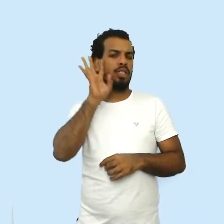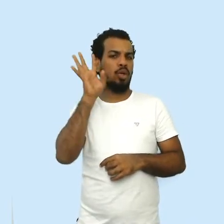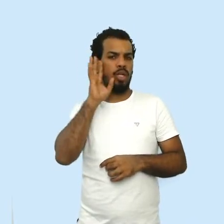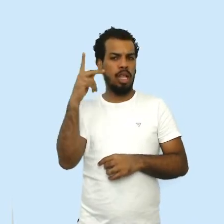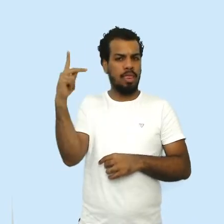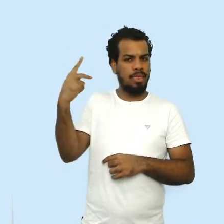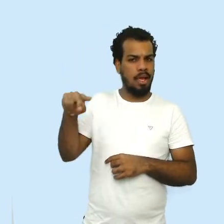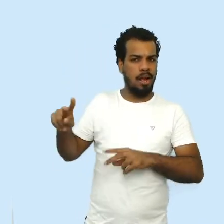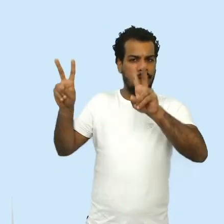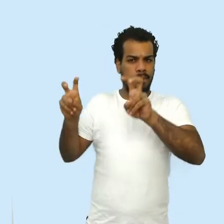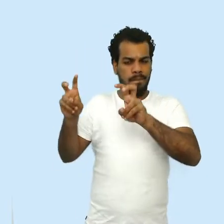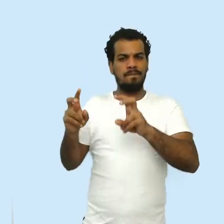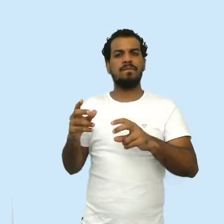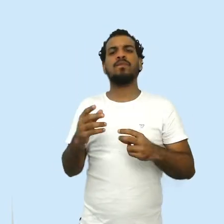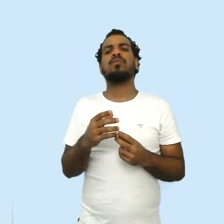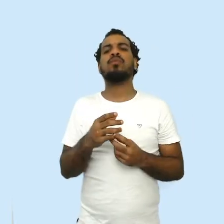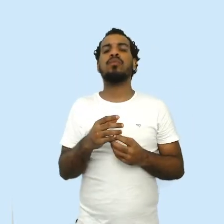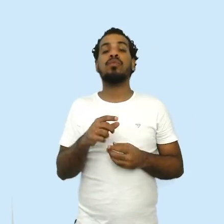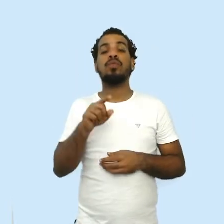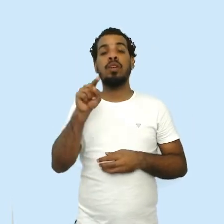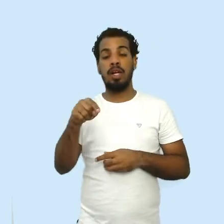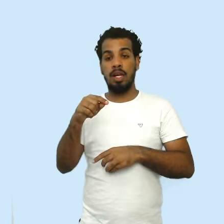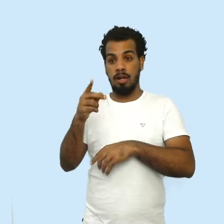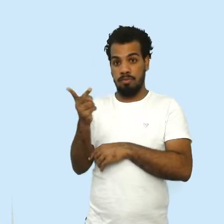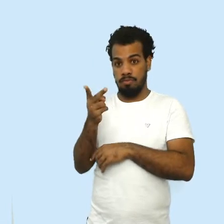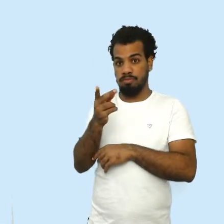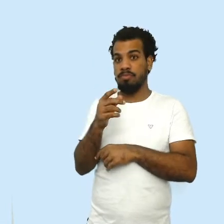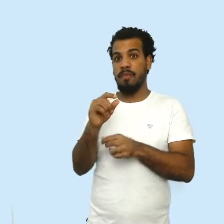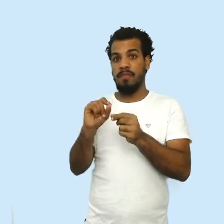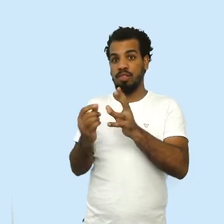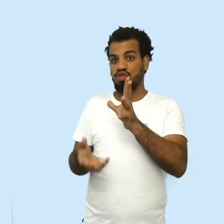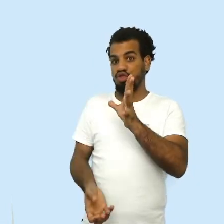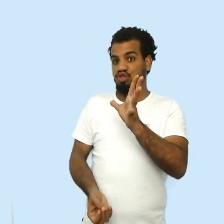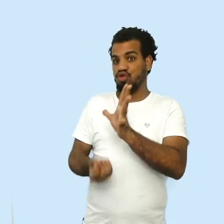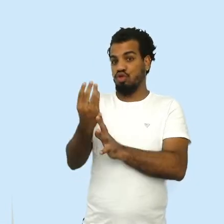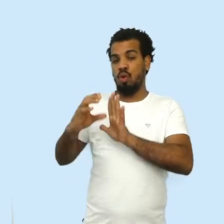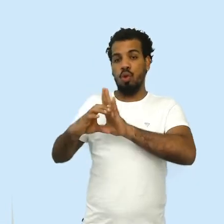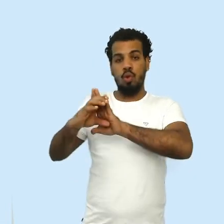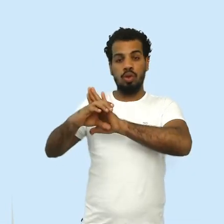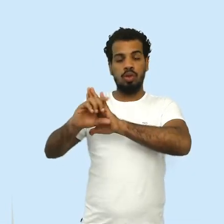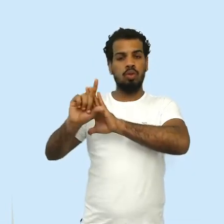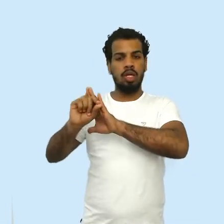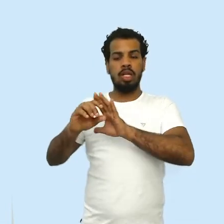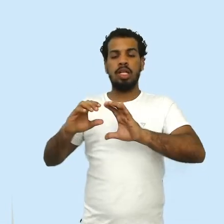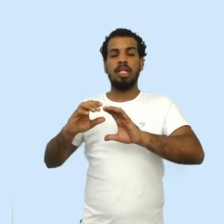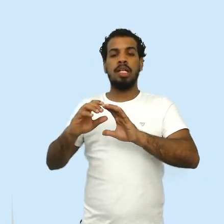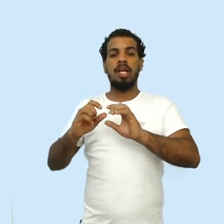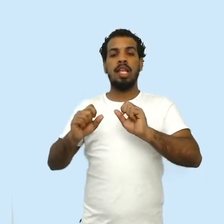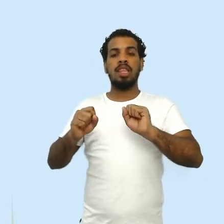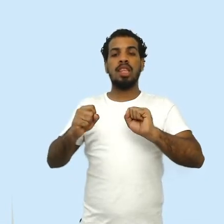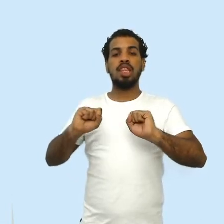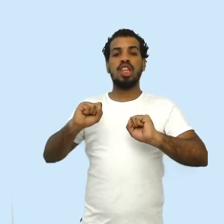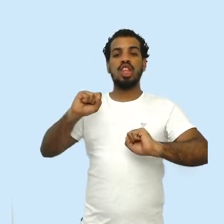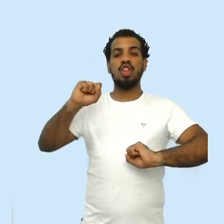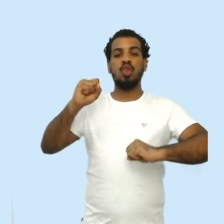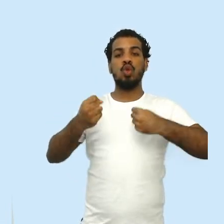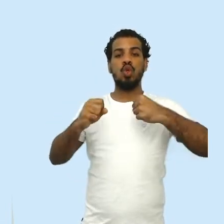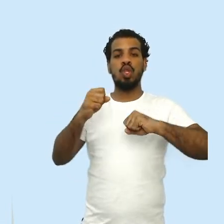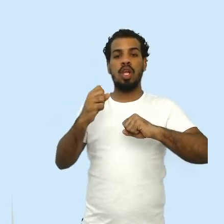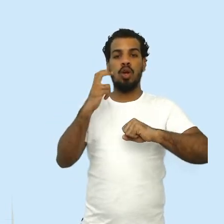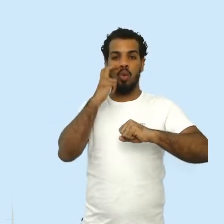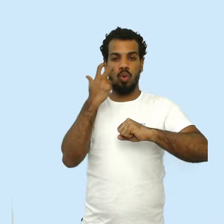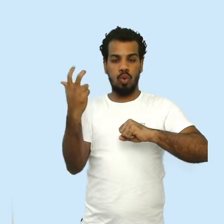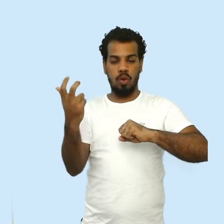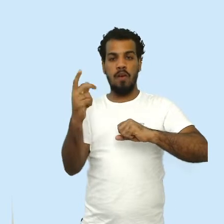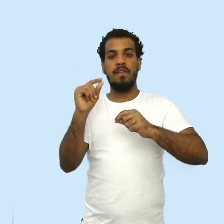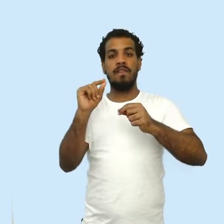que é o Adorno e o Horkheimer, que desenvolveram um conceito de indústria cultural para designar o modo